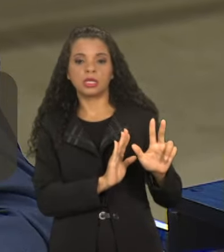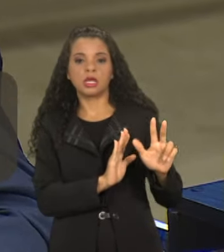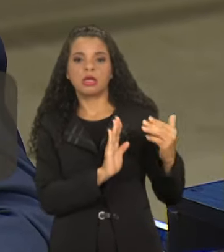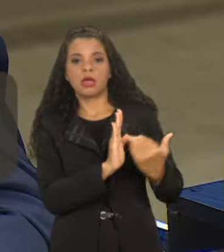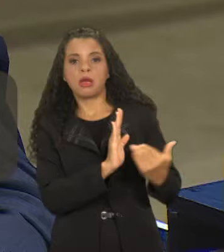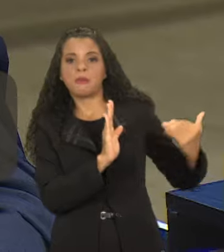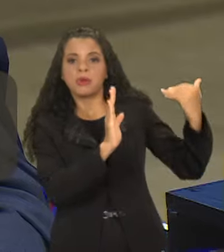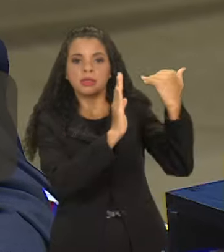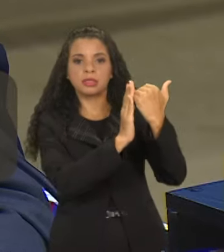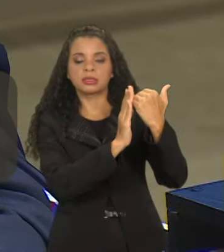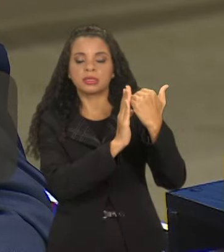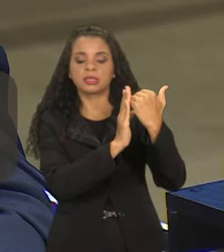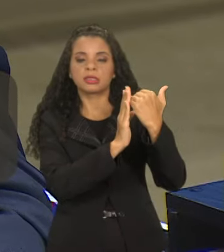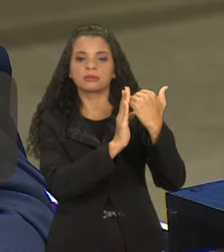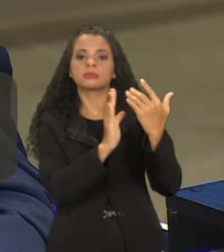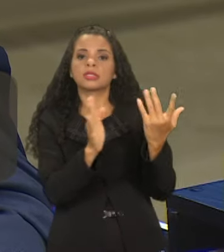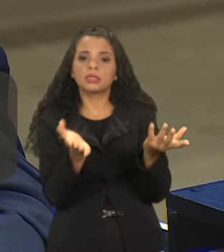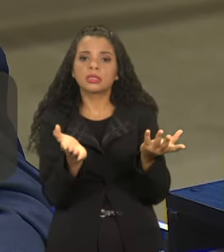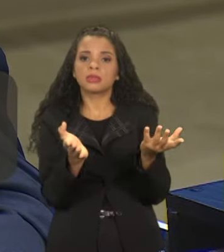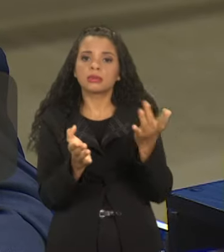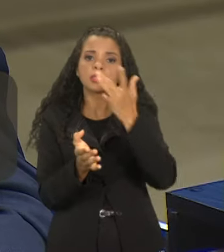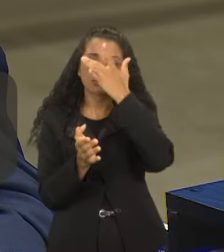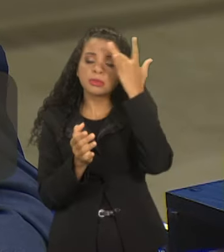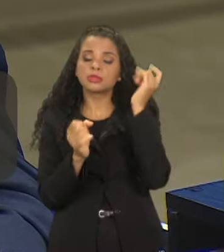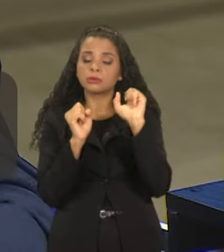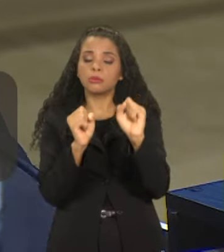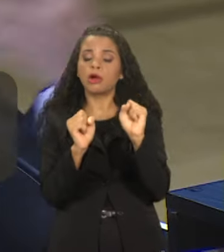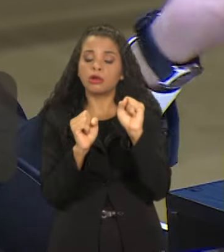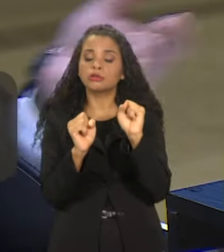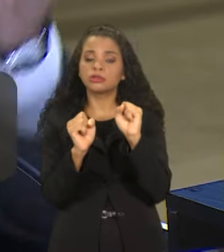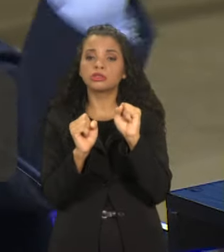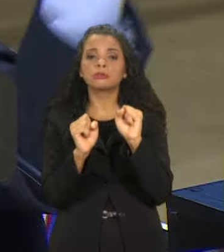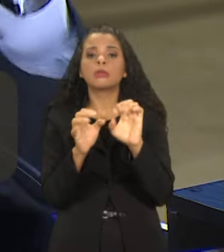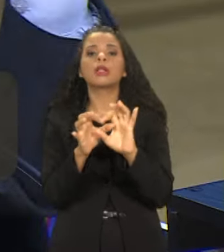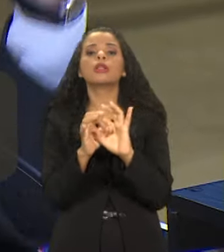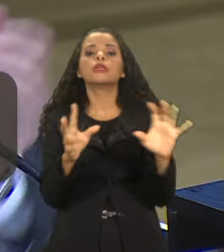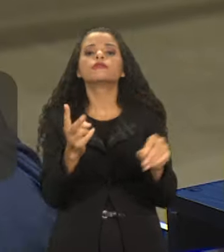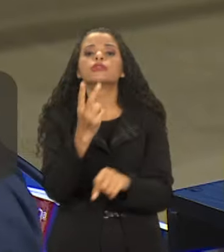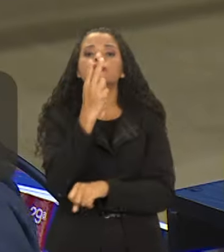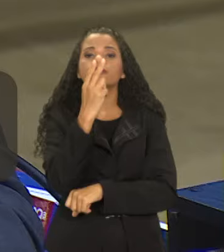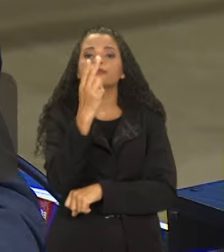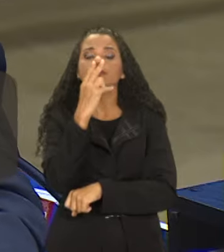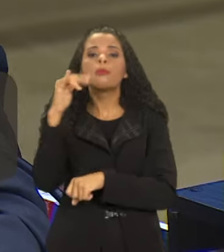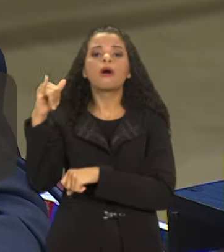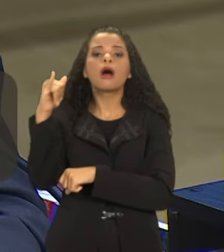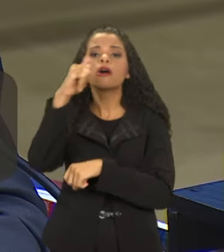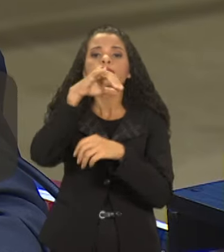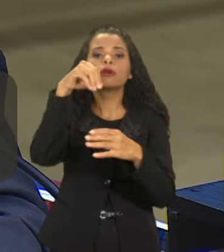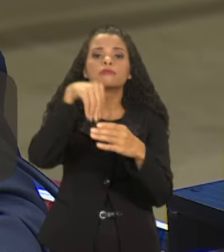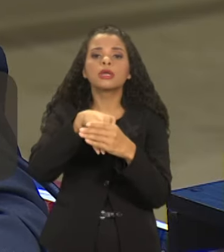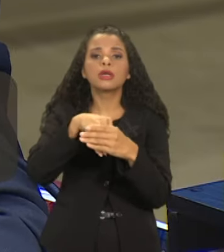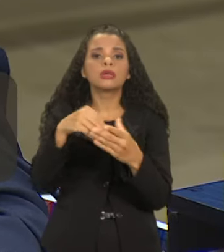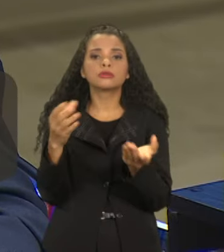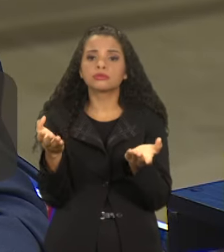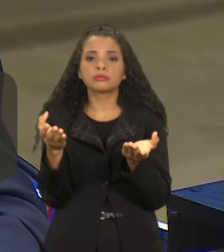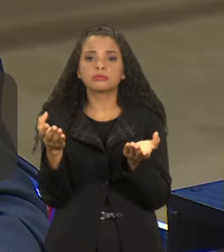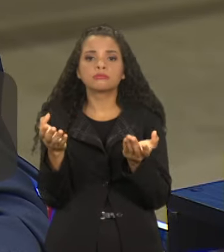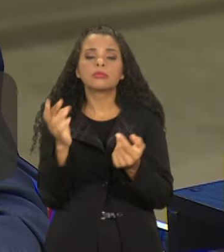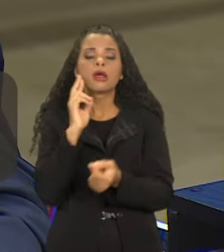deveriam voltar a fumar em aviões e restaurantes, porque, afinal, as pessoas são livres para fumarem. Por